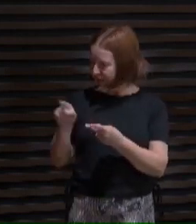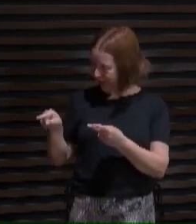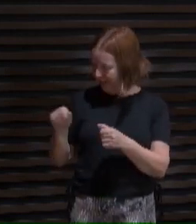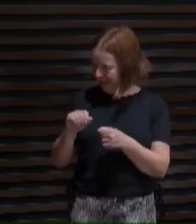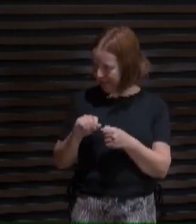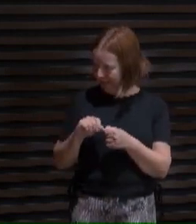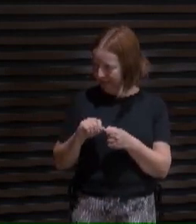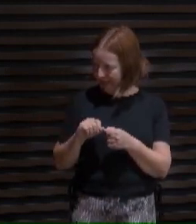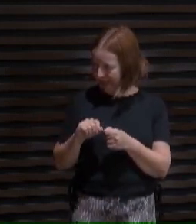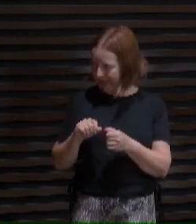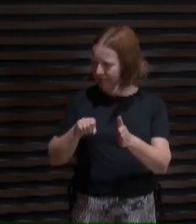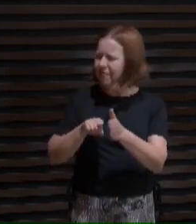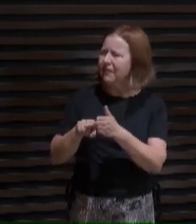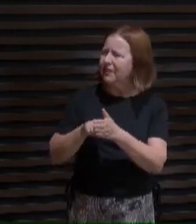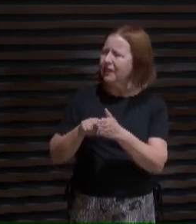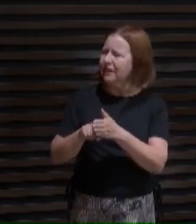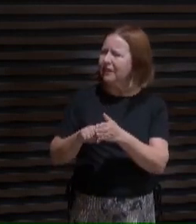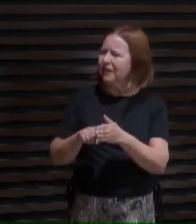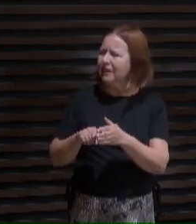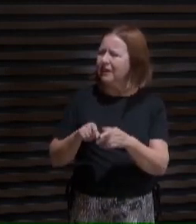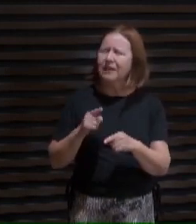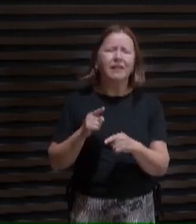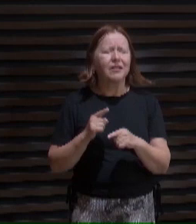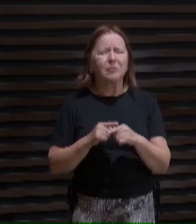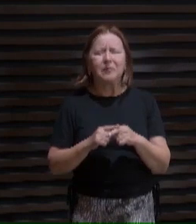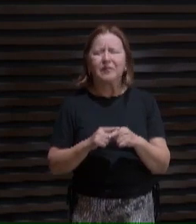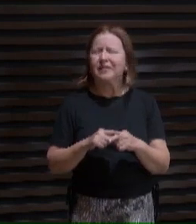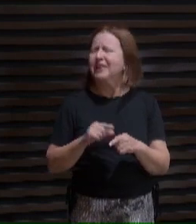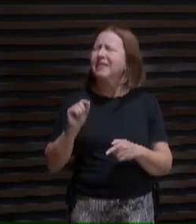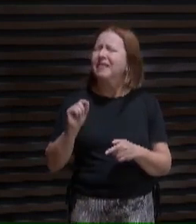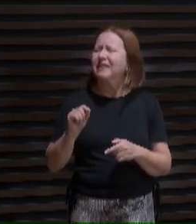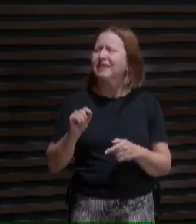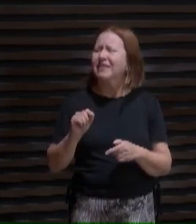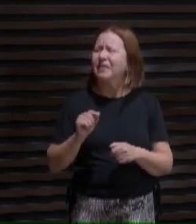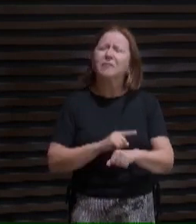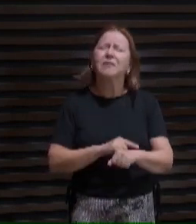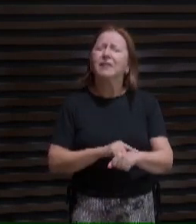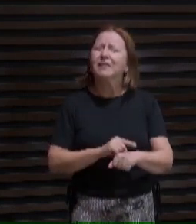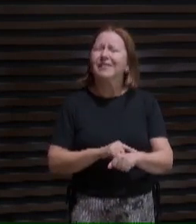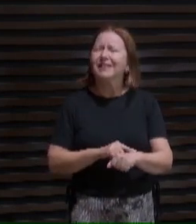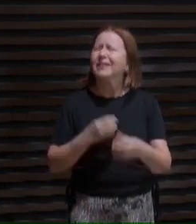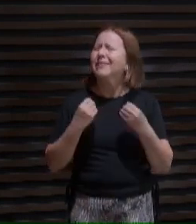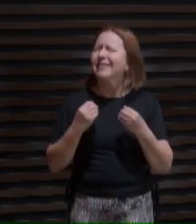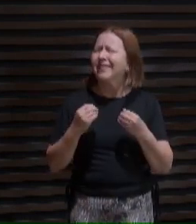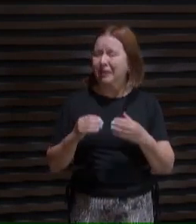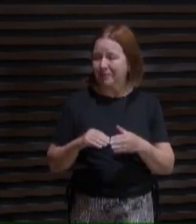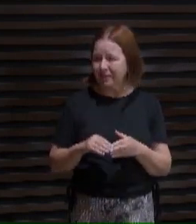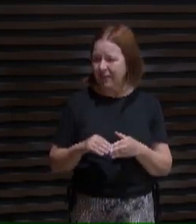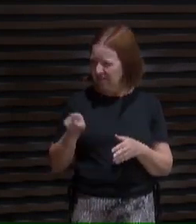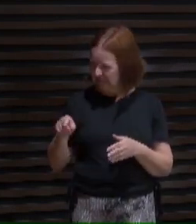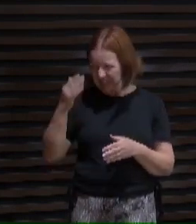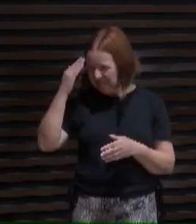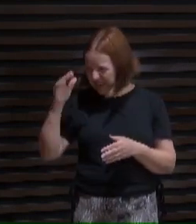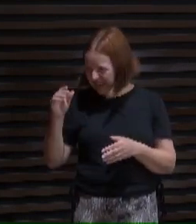faz perguntas: o que, quando, por quê, como, aquelas perguntas jornalísticas, e você não sabe o